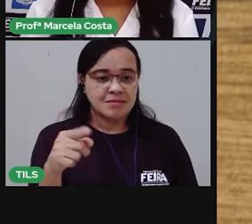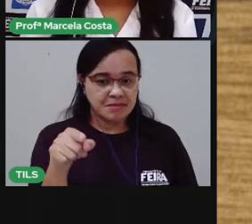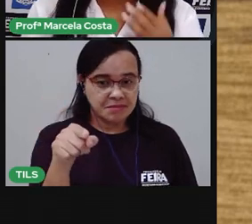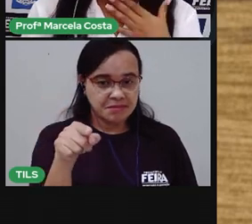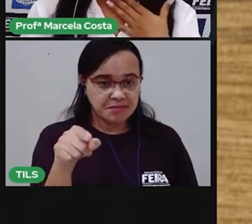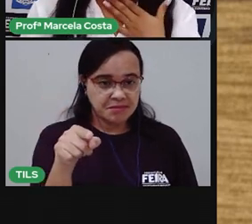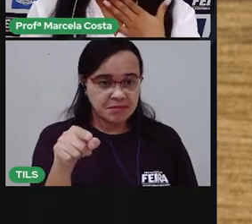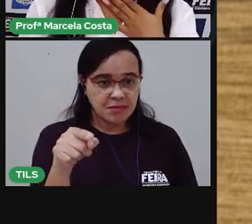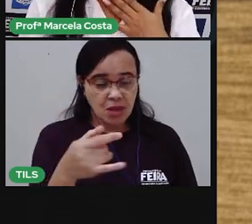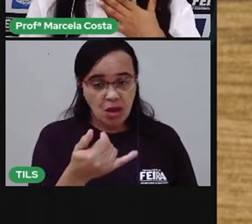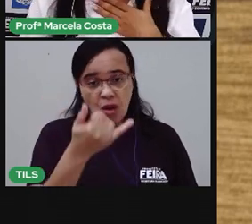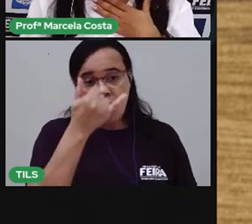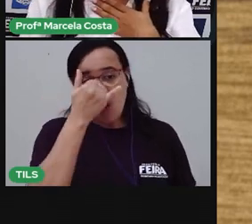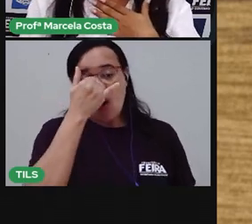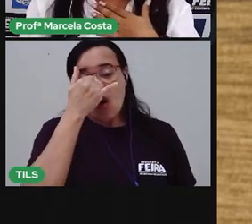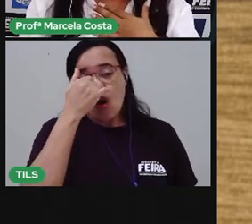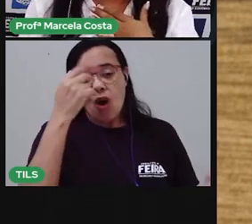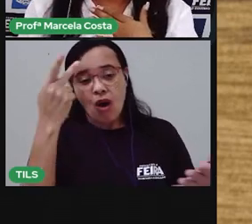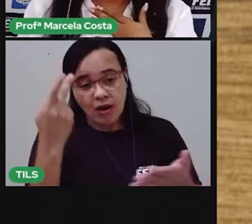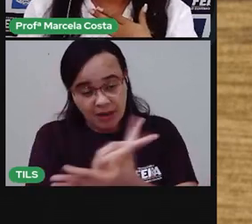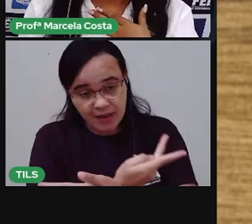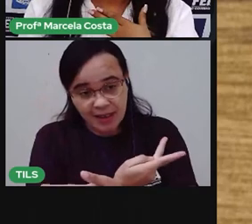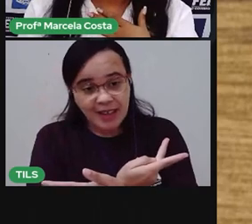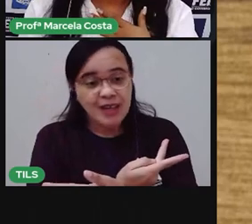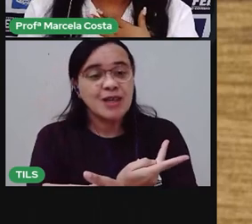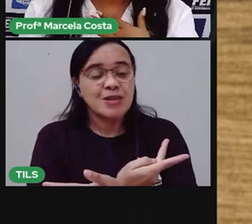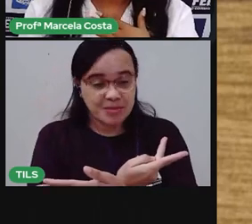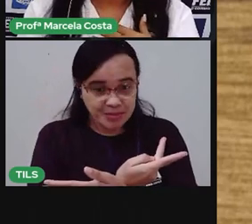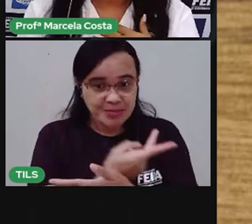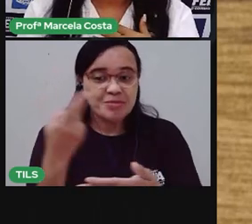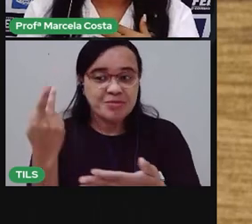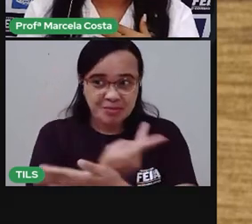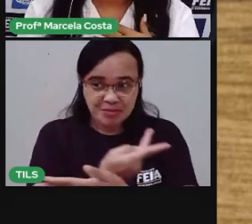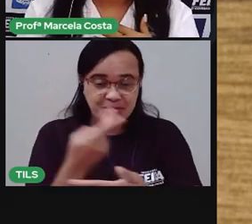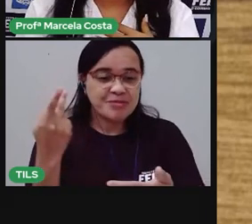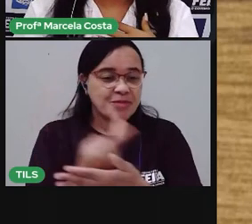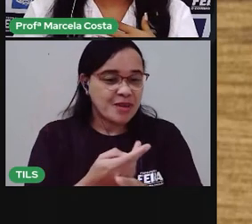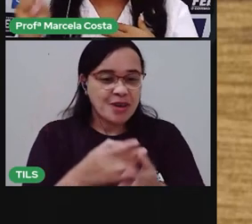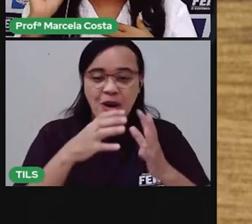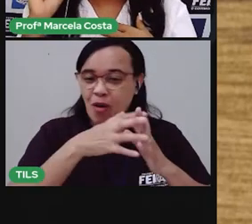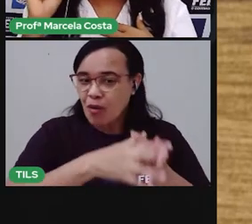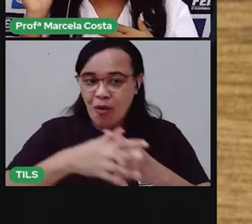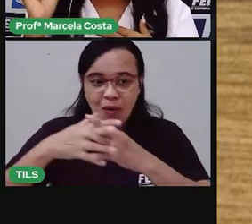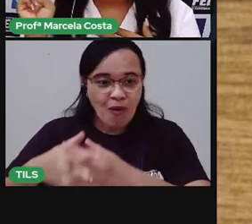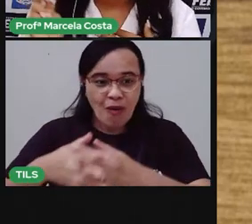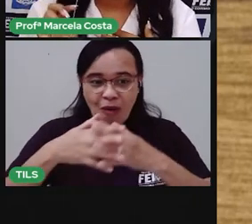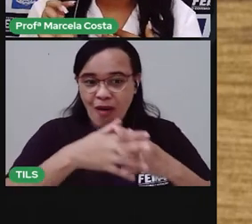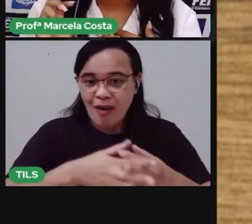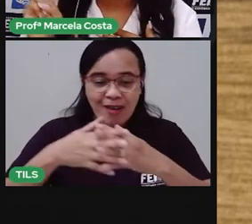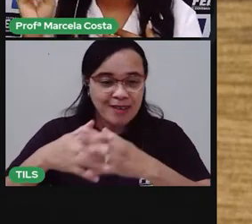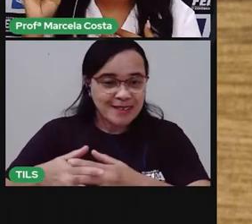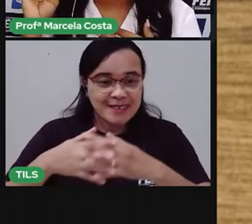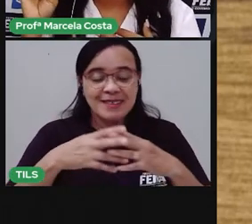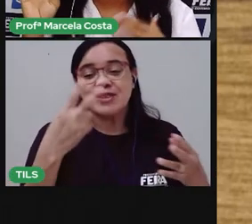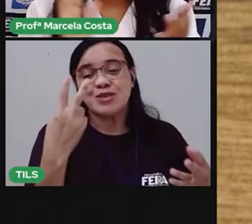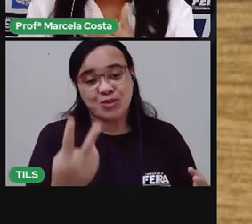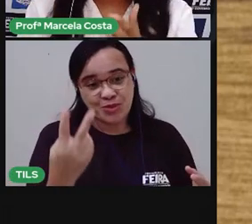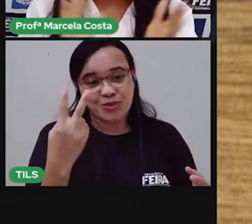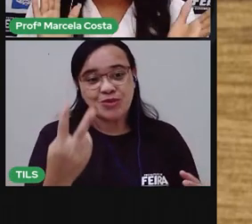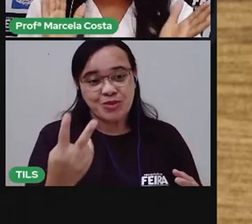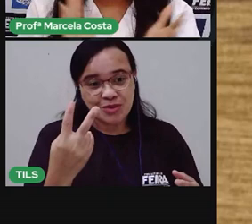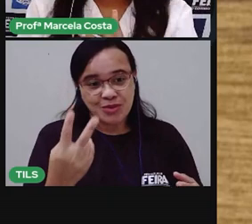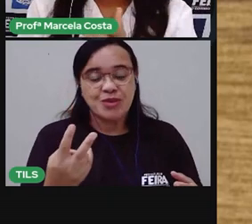e a tua a praia rua aqui ó me confunde na hora de clicar milho tem tem duas